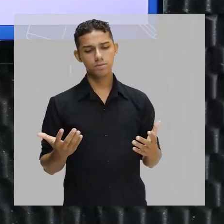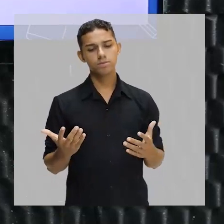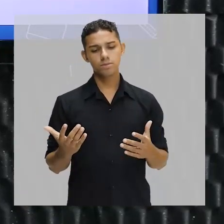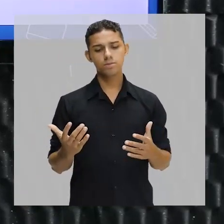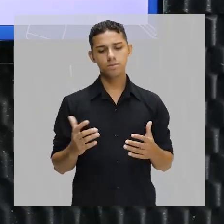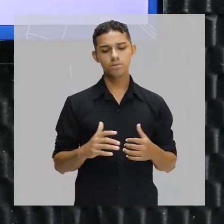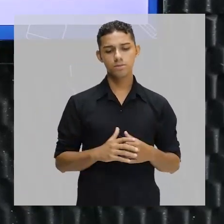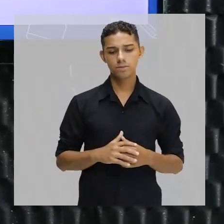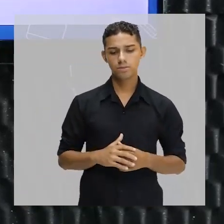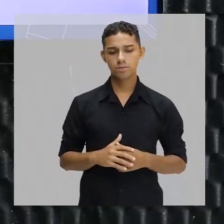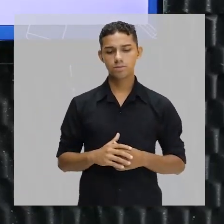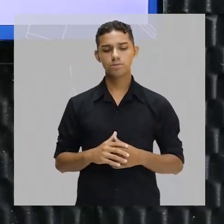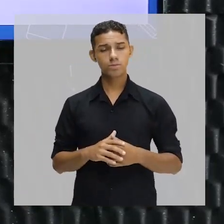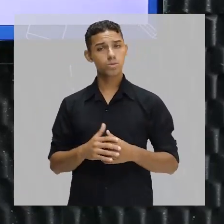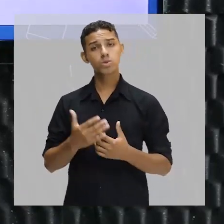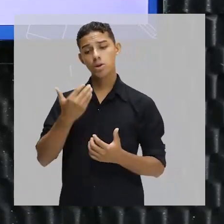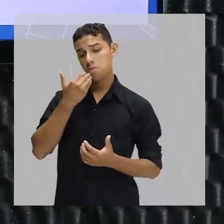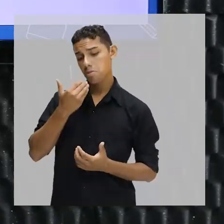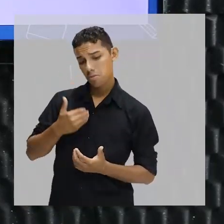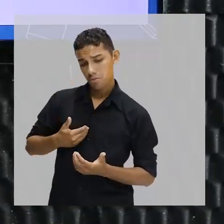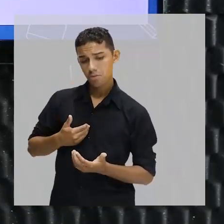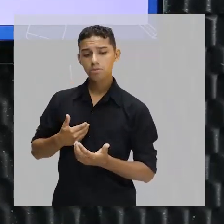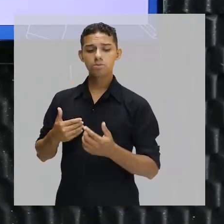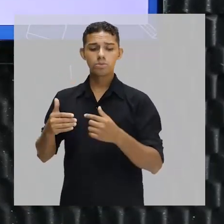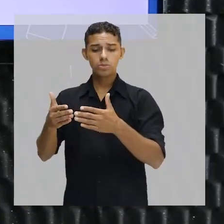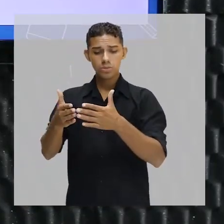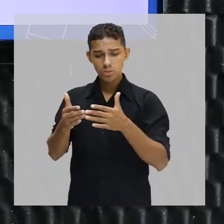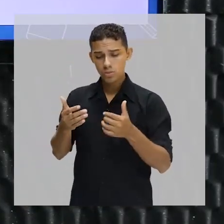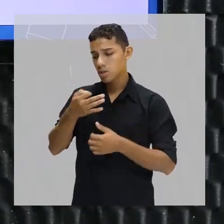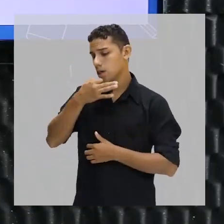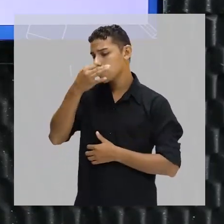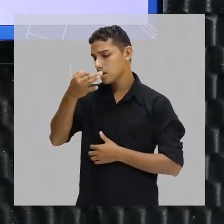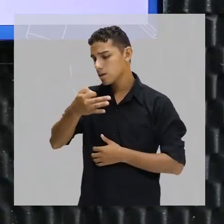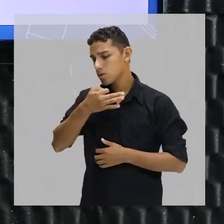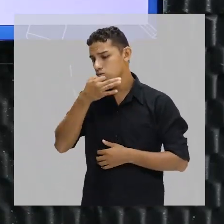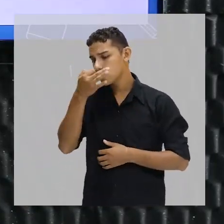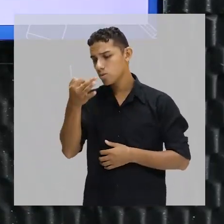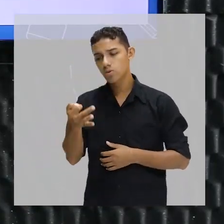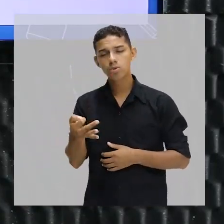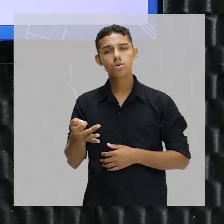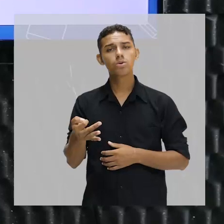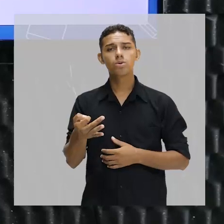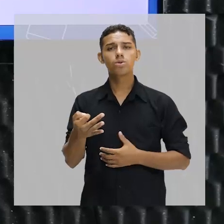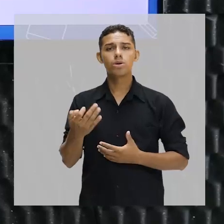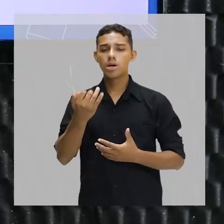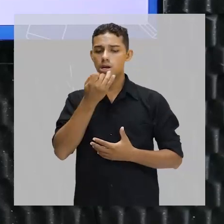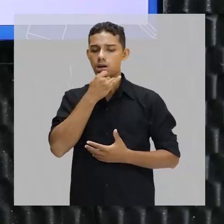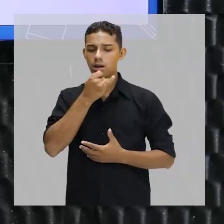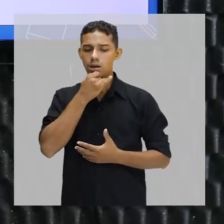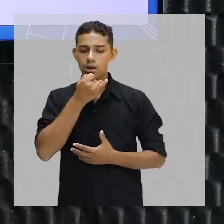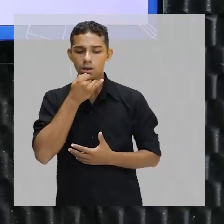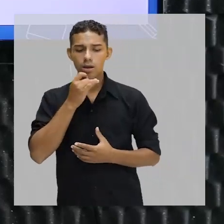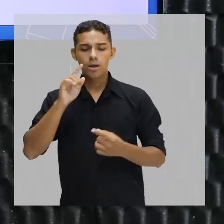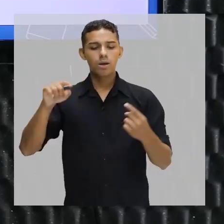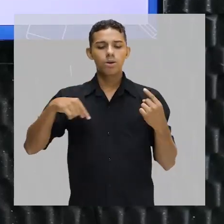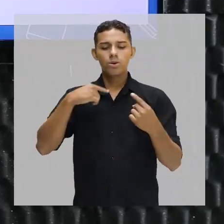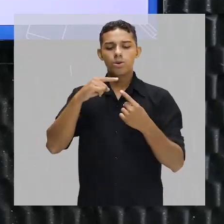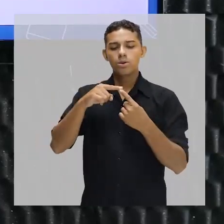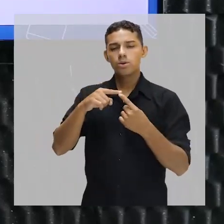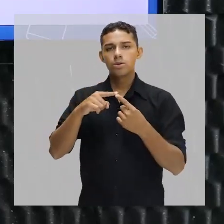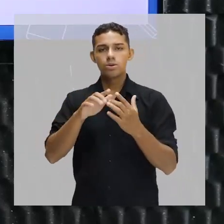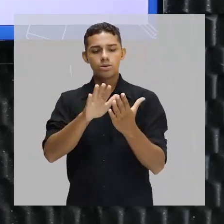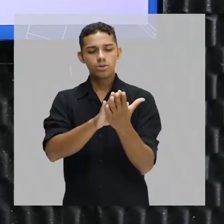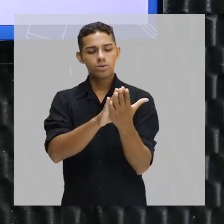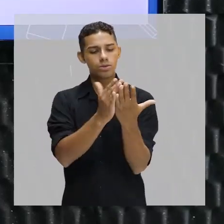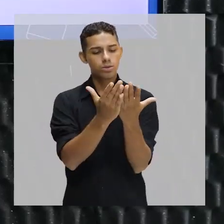certo? Notificar, solicitar, argumentar. Qual é, por exemplo, a finalidade de uma bula